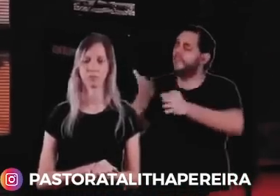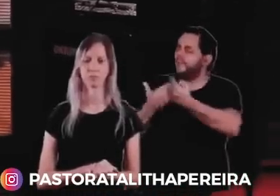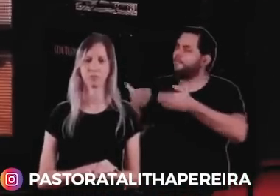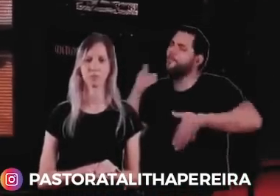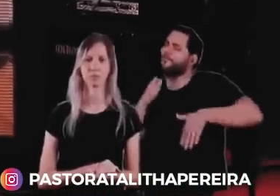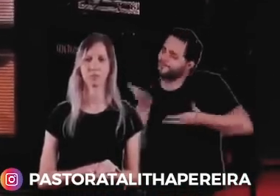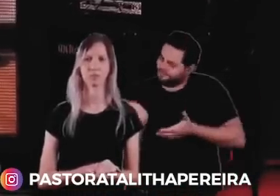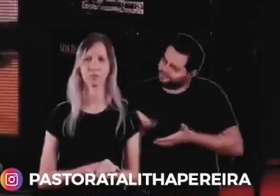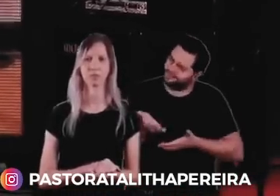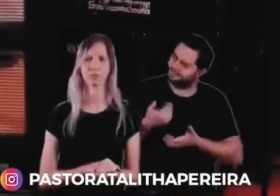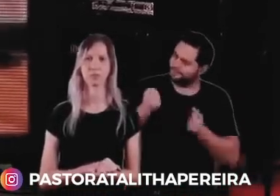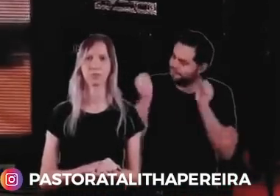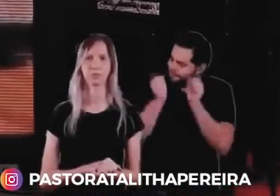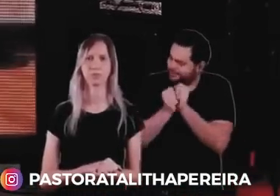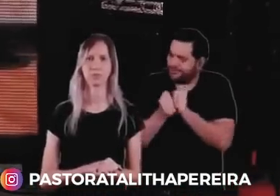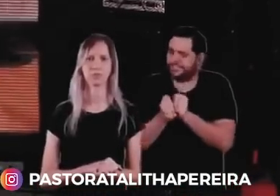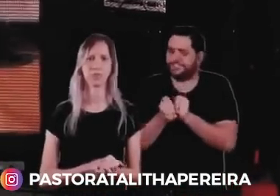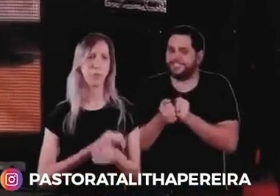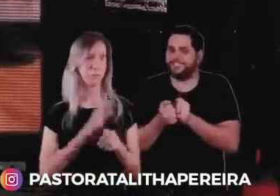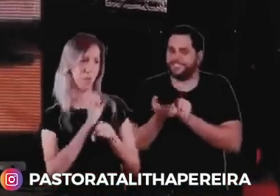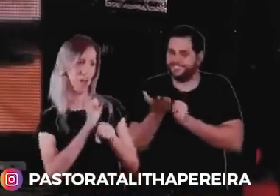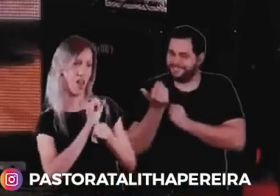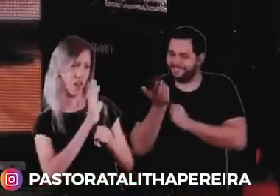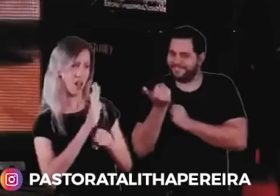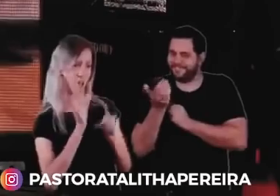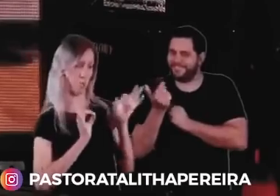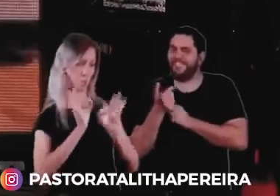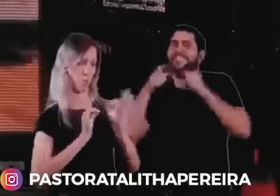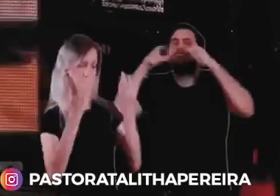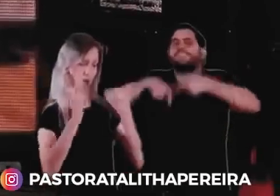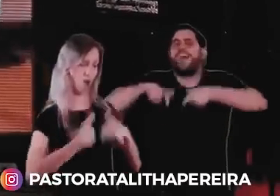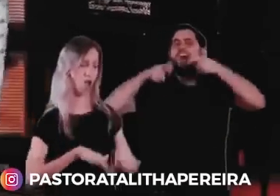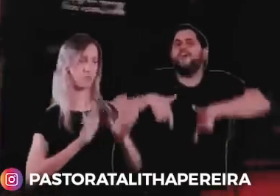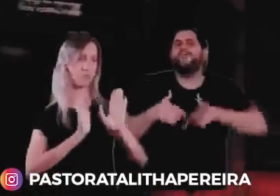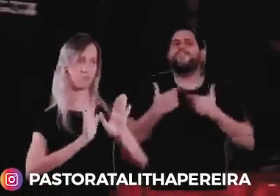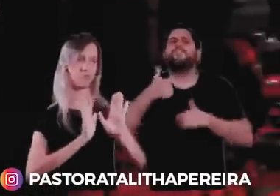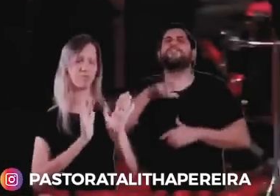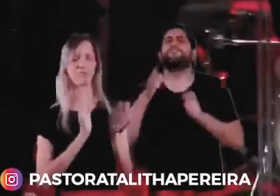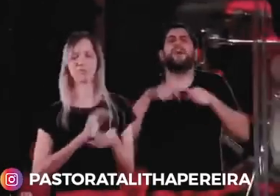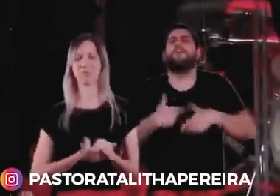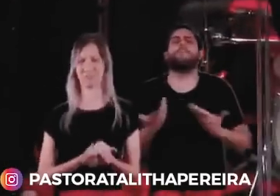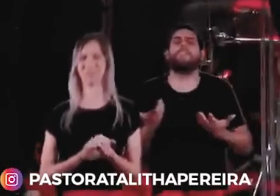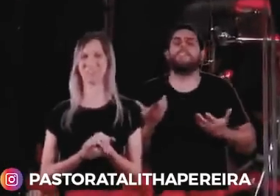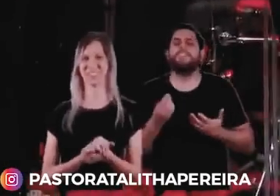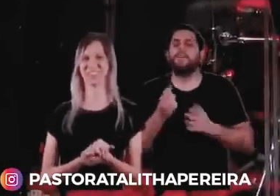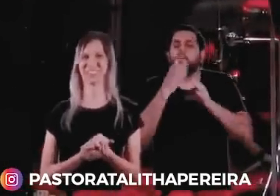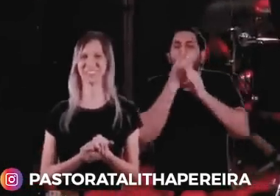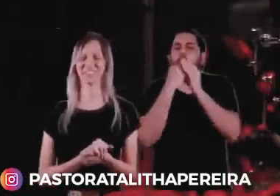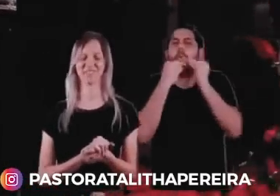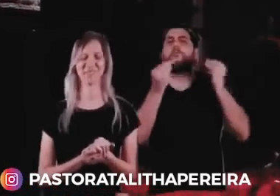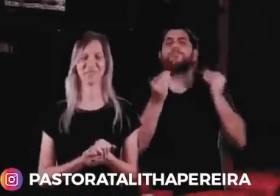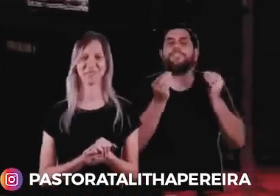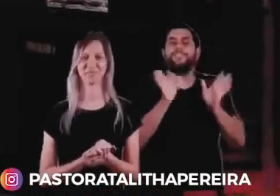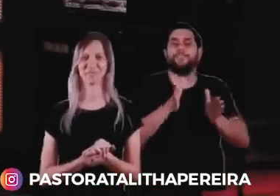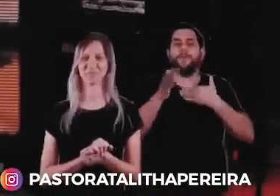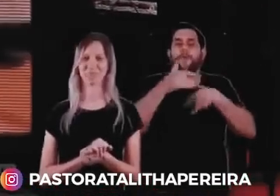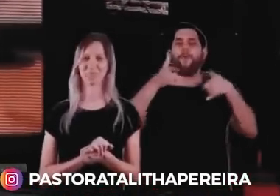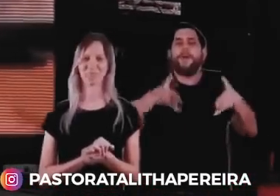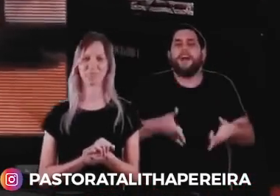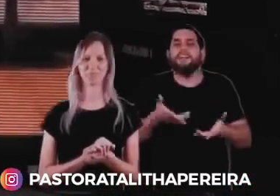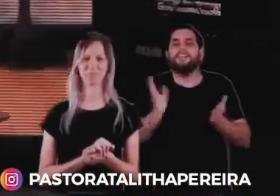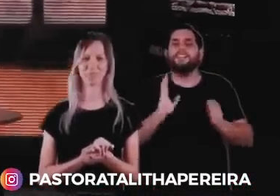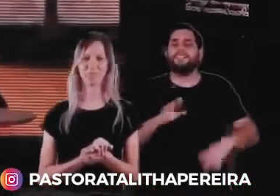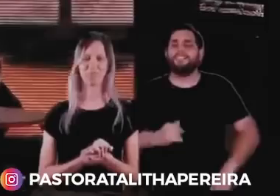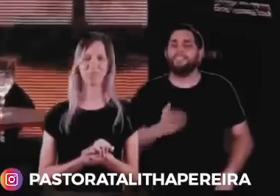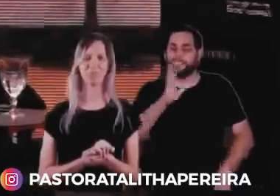aqui? Por Jesus? Tu estás aonde? Fosse para onde? Essa mulher de vez em quando some do quarto, gente. Você,